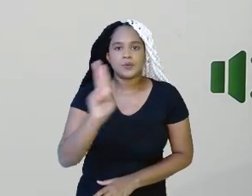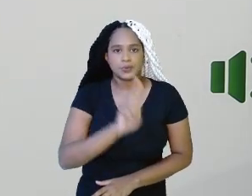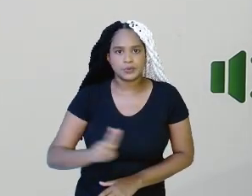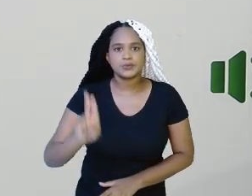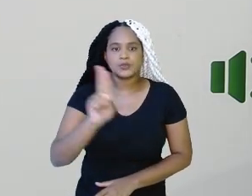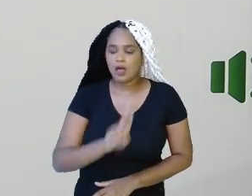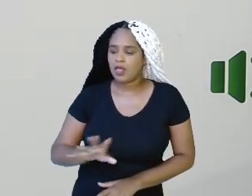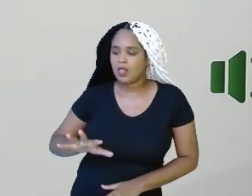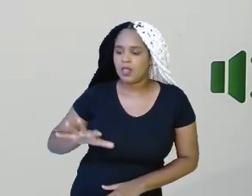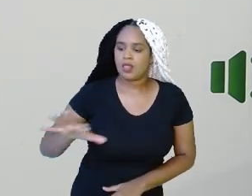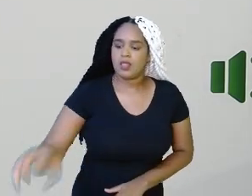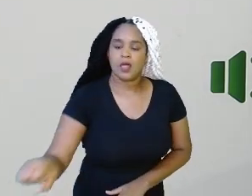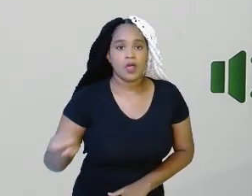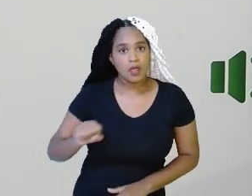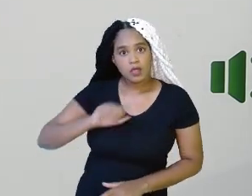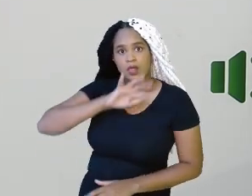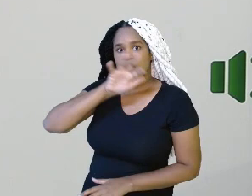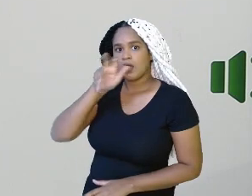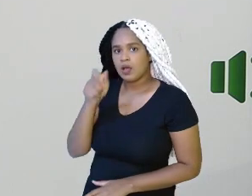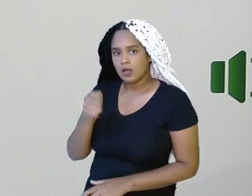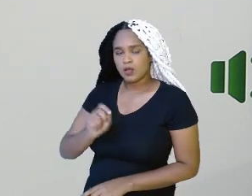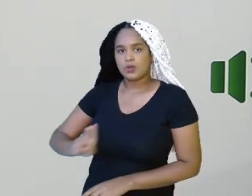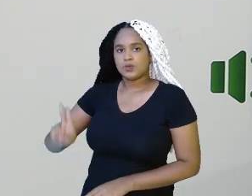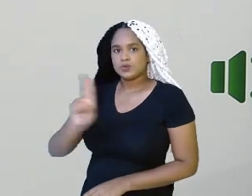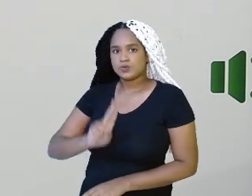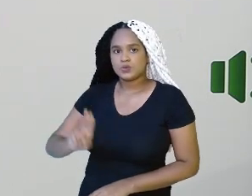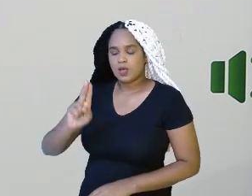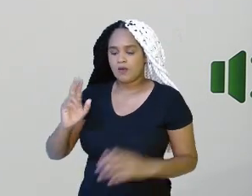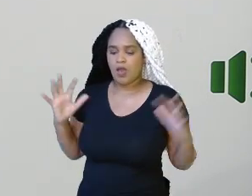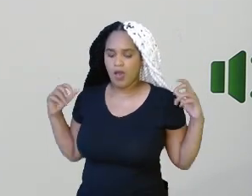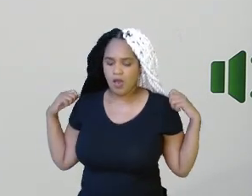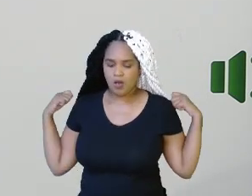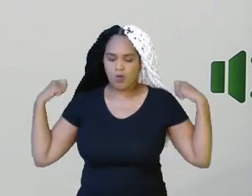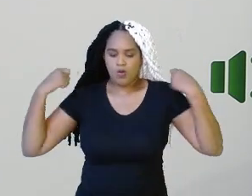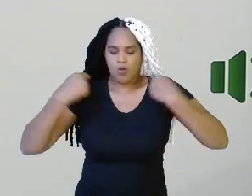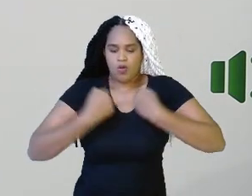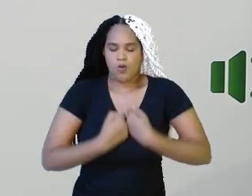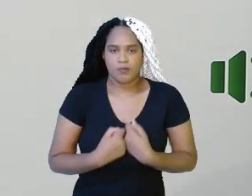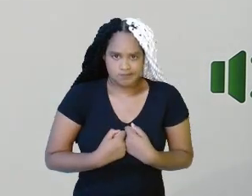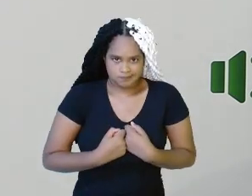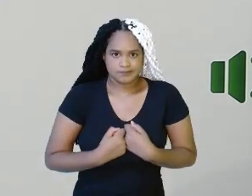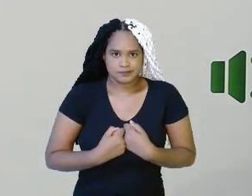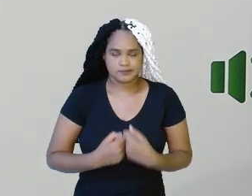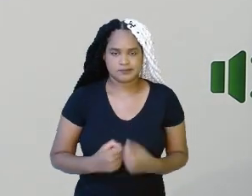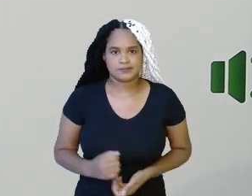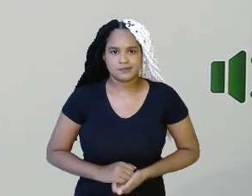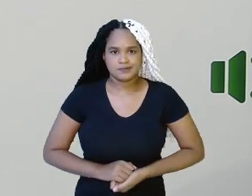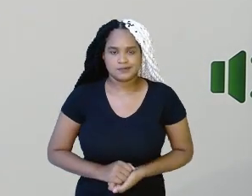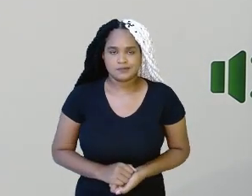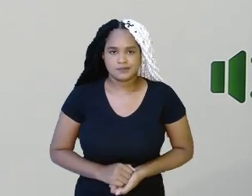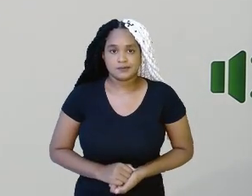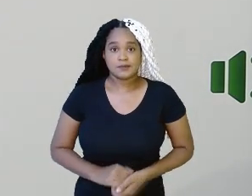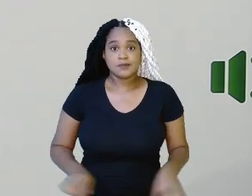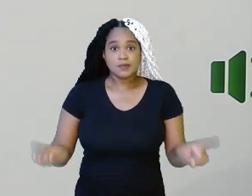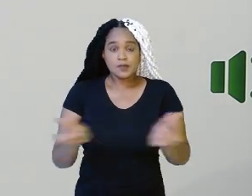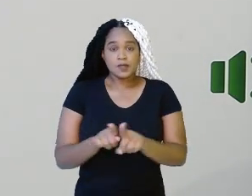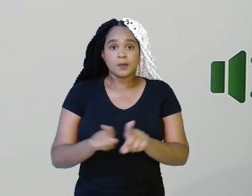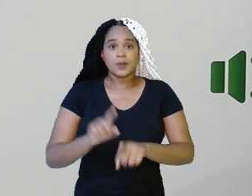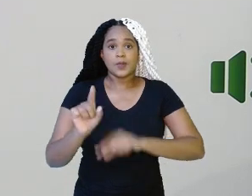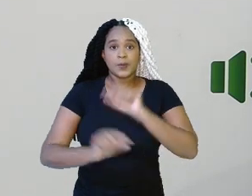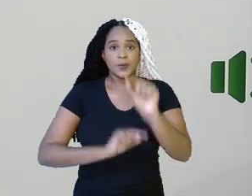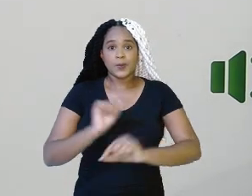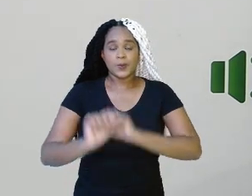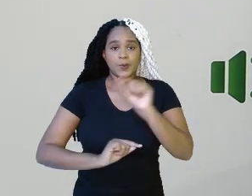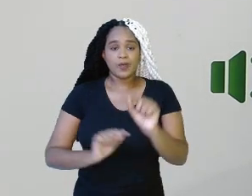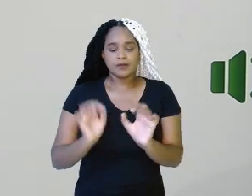peles de animais para construírem também as suas vestimentas, as suas roupas. E enfeites para a